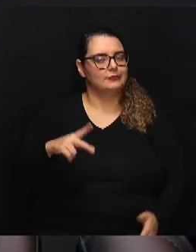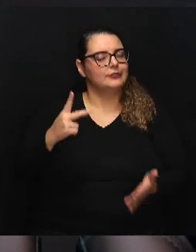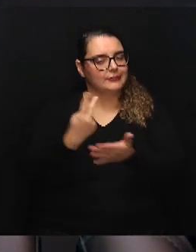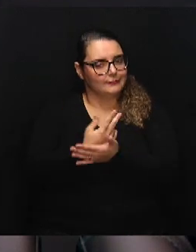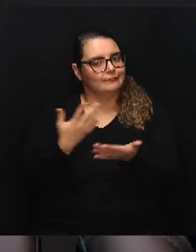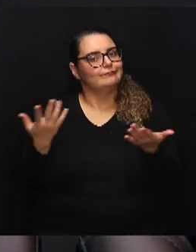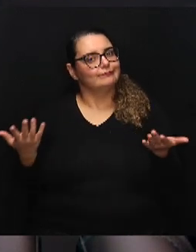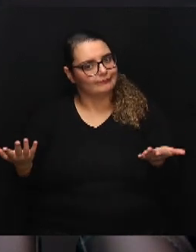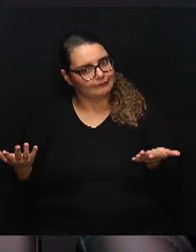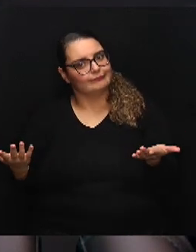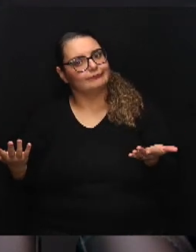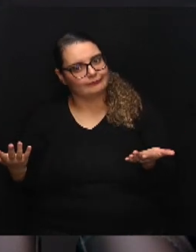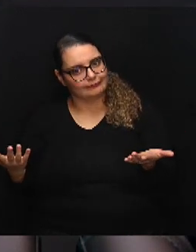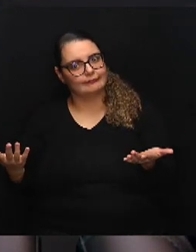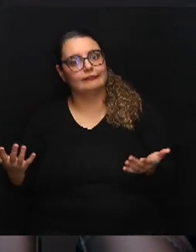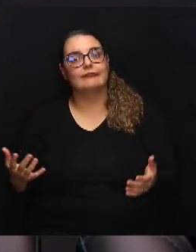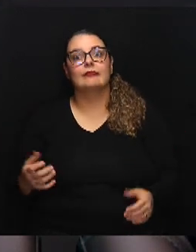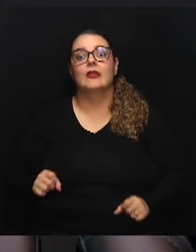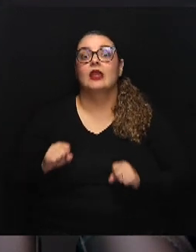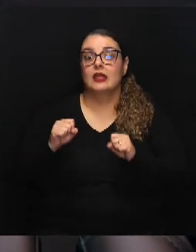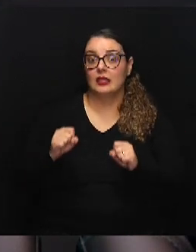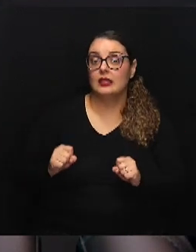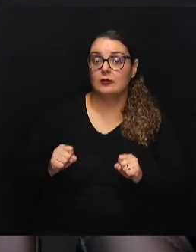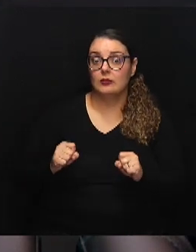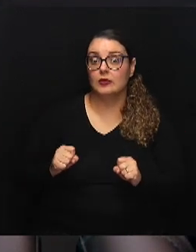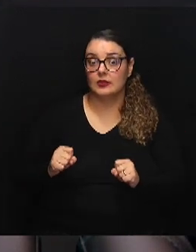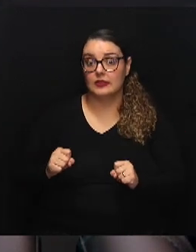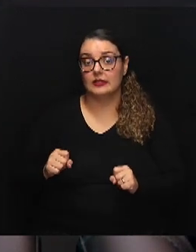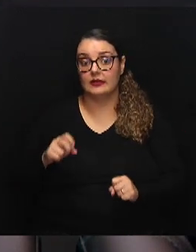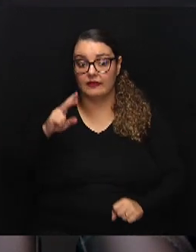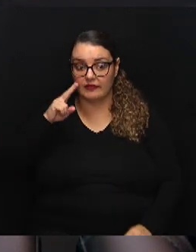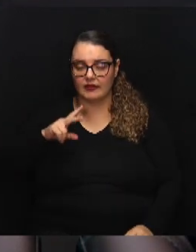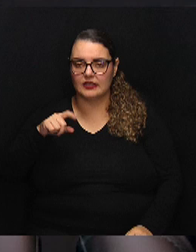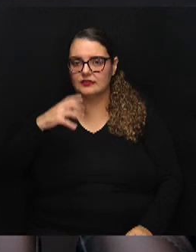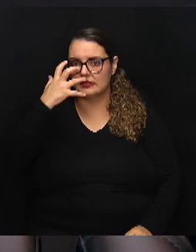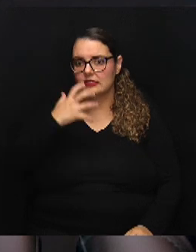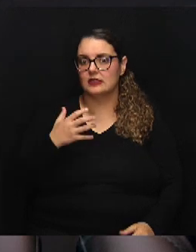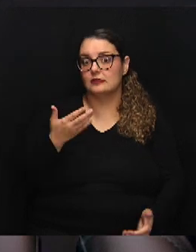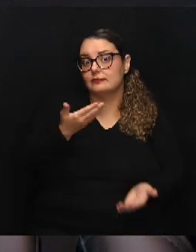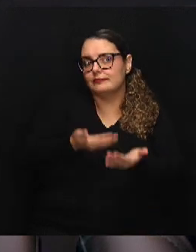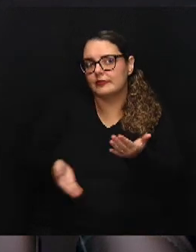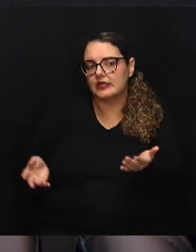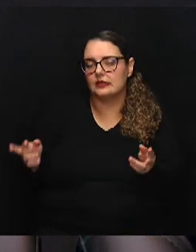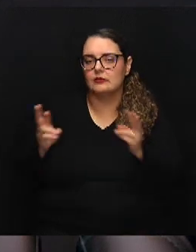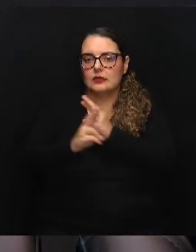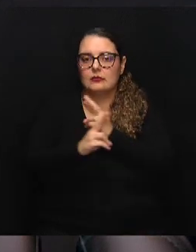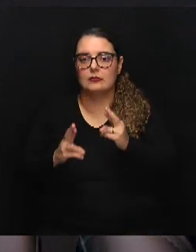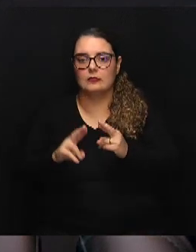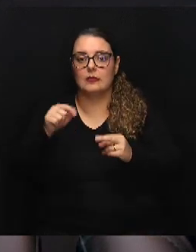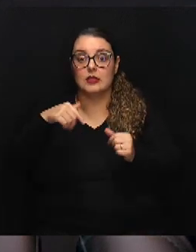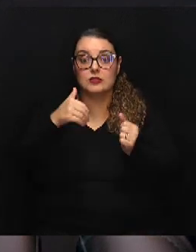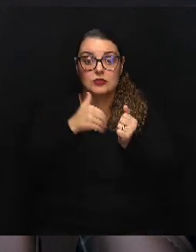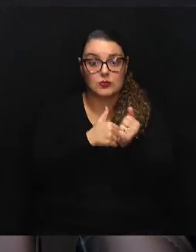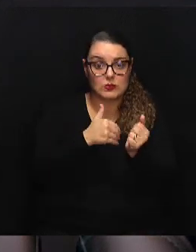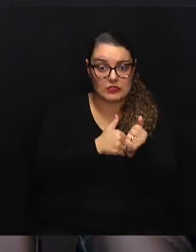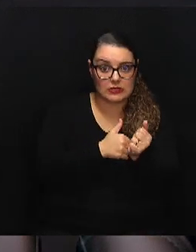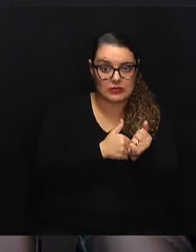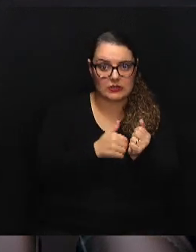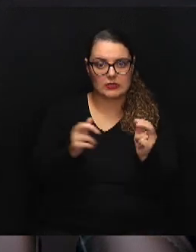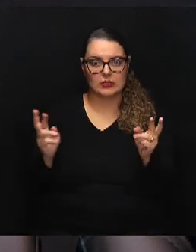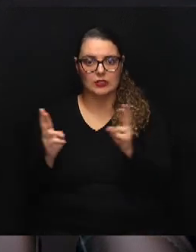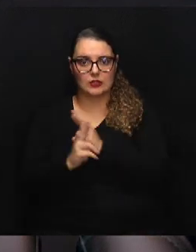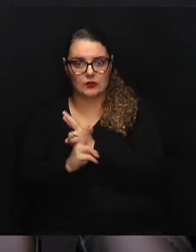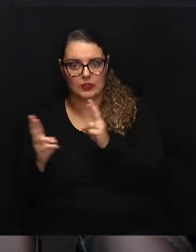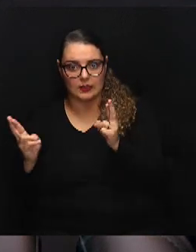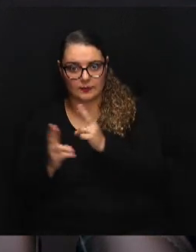ela levar isso e poder estragar um relacionamento. Claro. Mas a chave, né, quando a gente tá em um